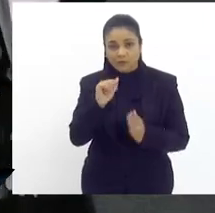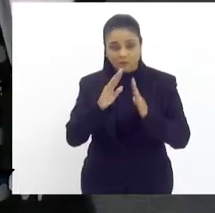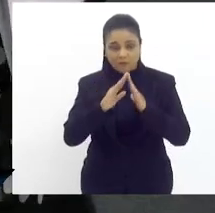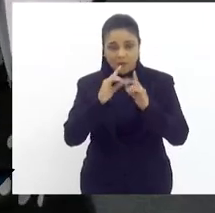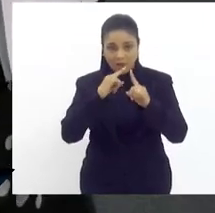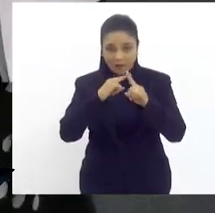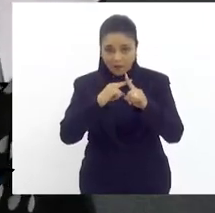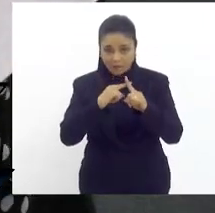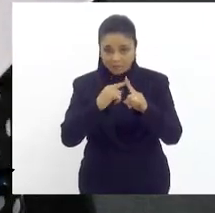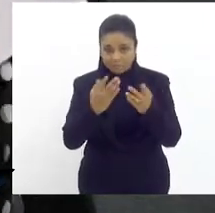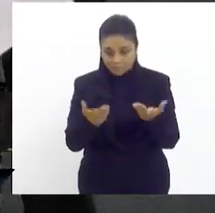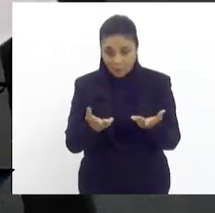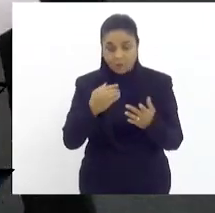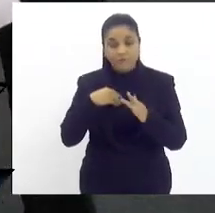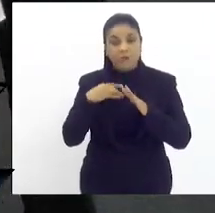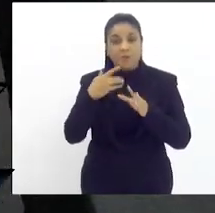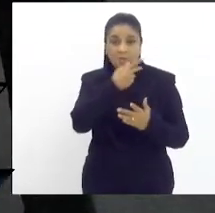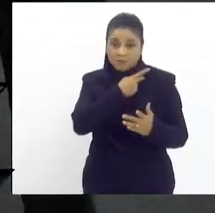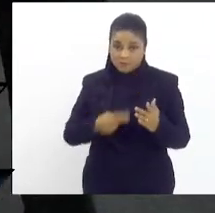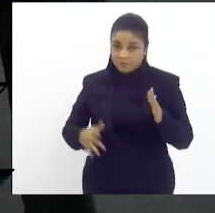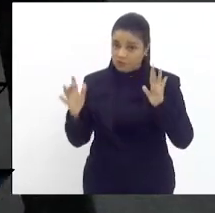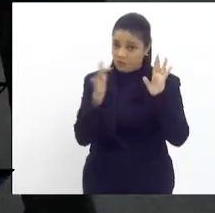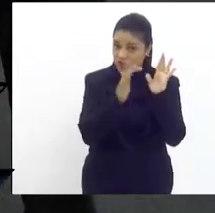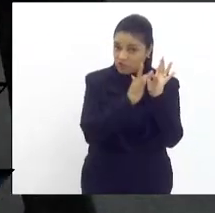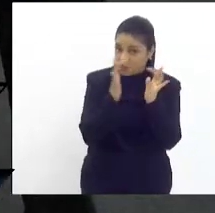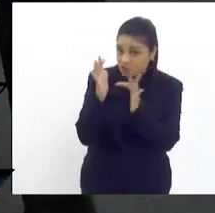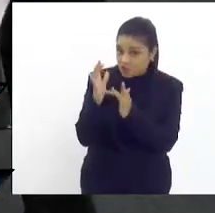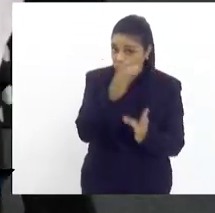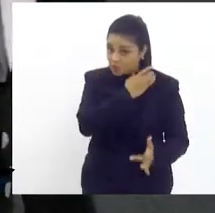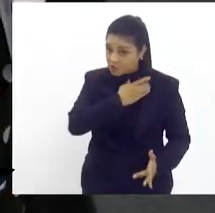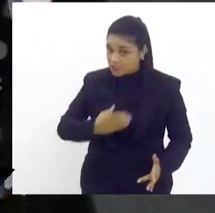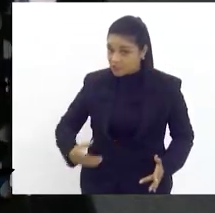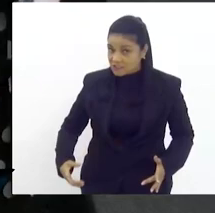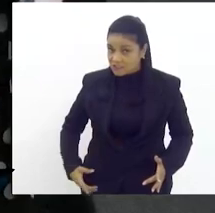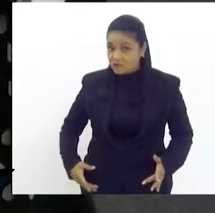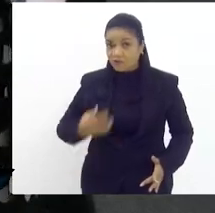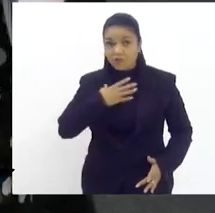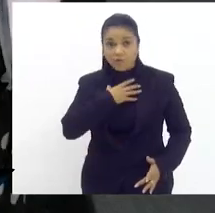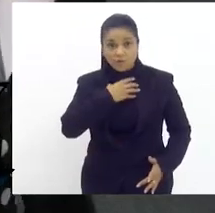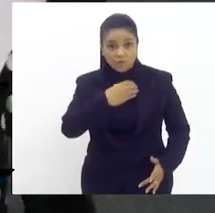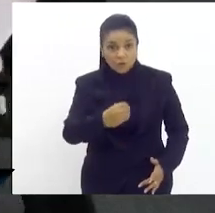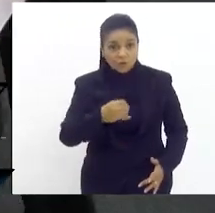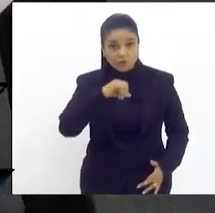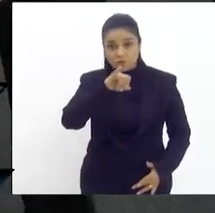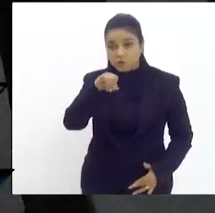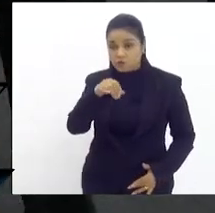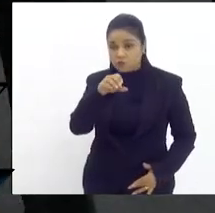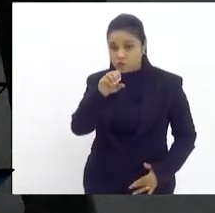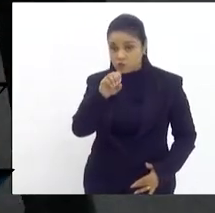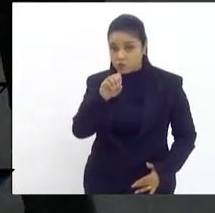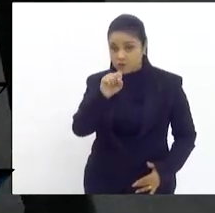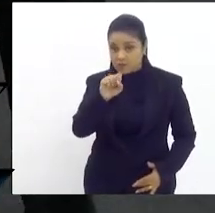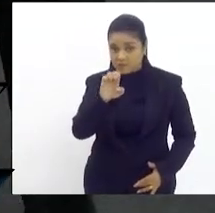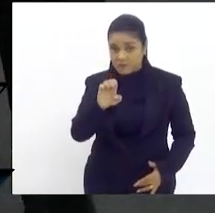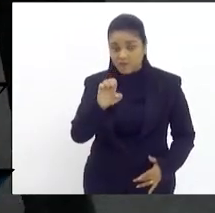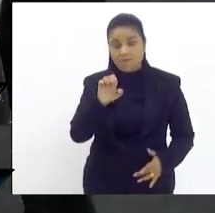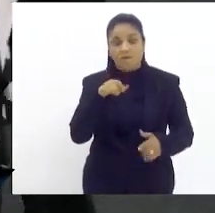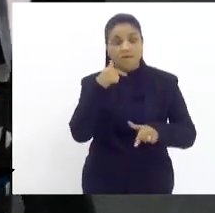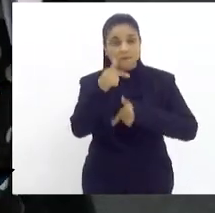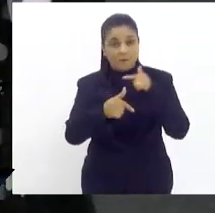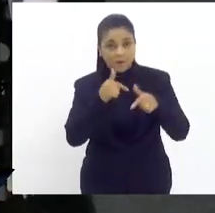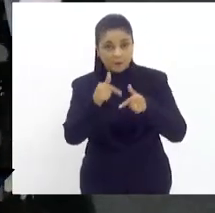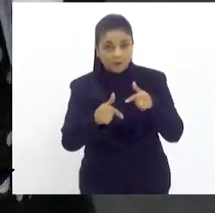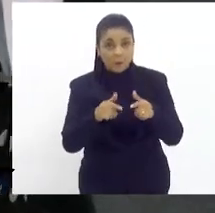seu presidente filho de José era Operário Pedro era